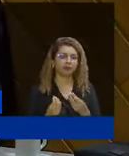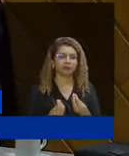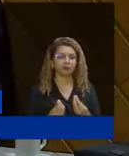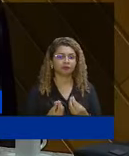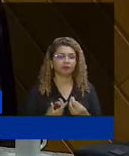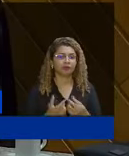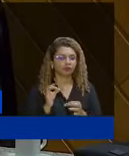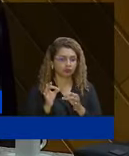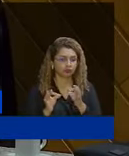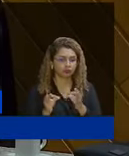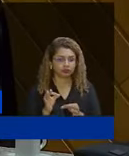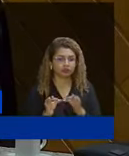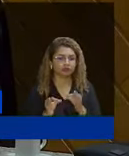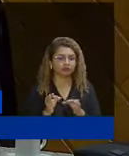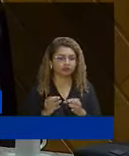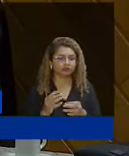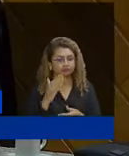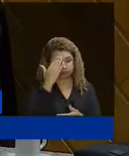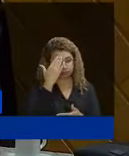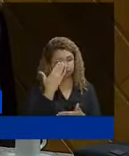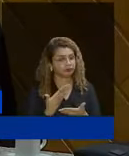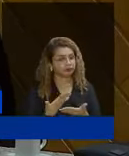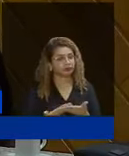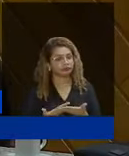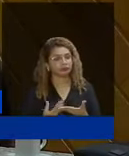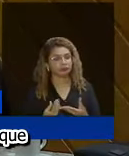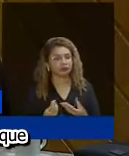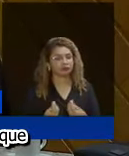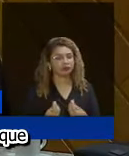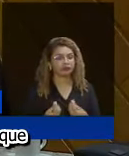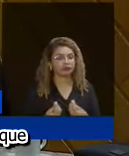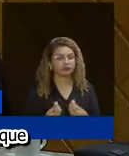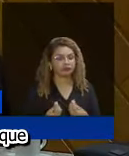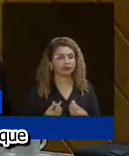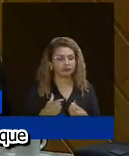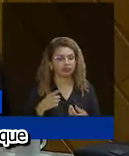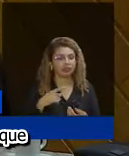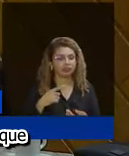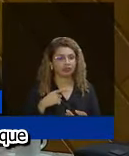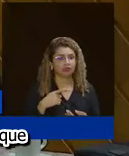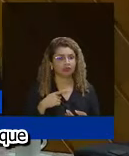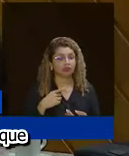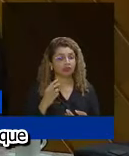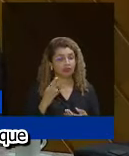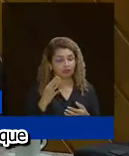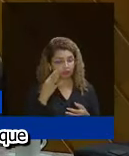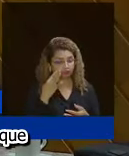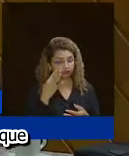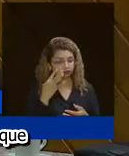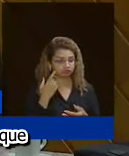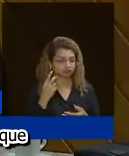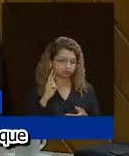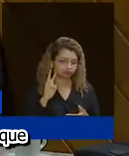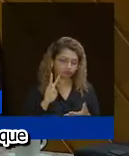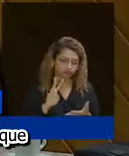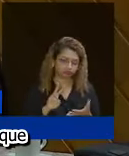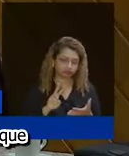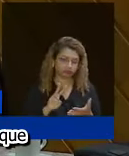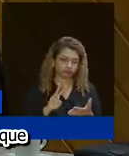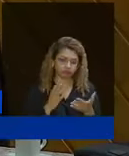do julgamento, eu firmei convicção, realmente, numa passagem que me chamou a atenção, em que